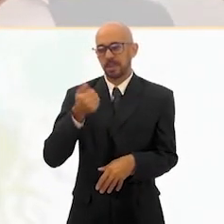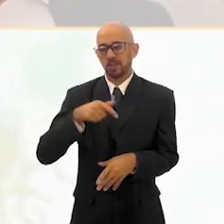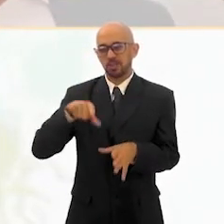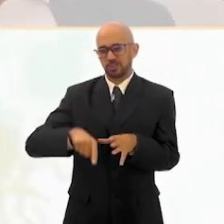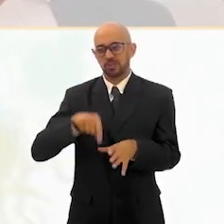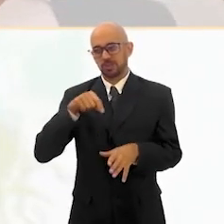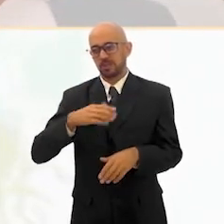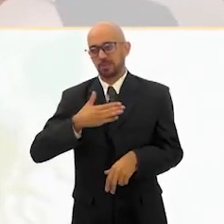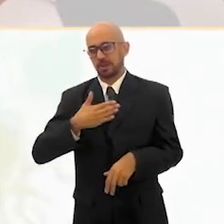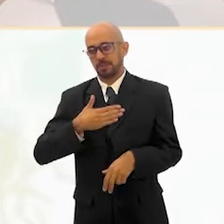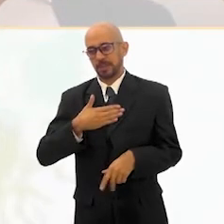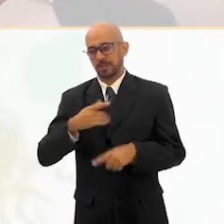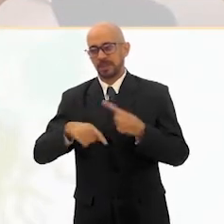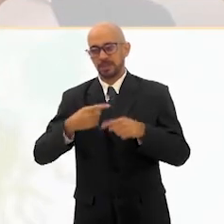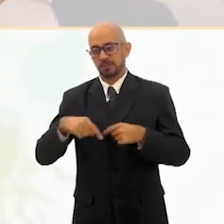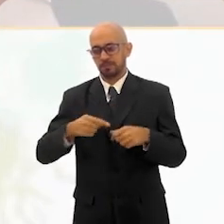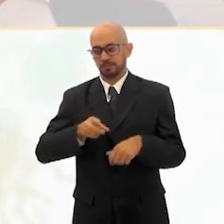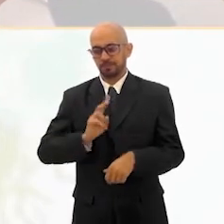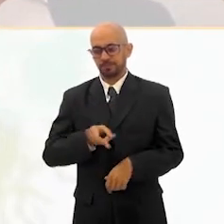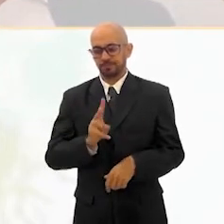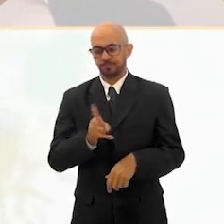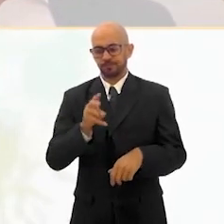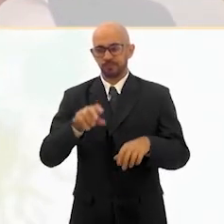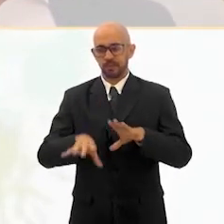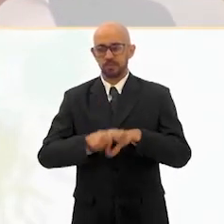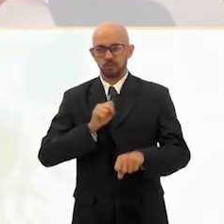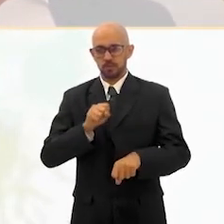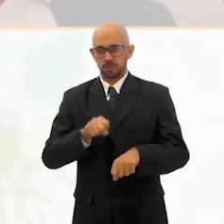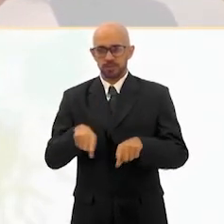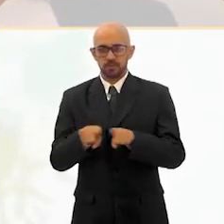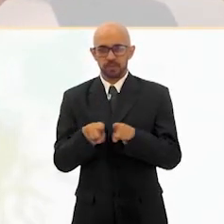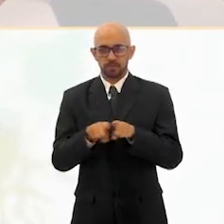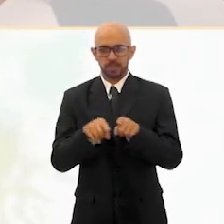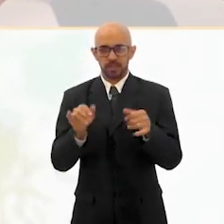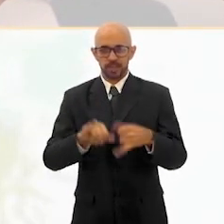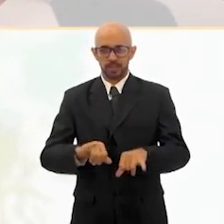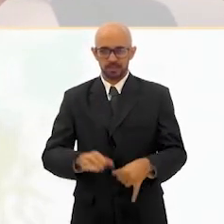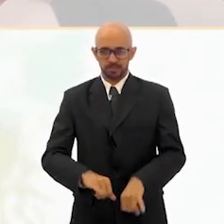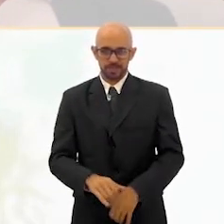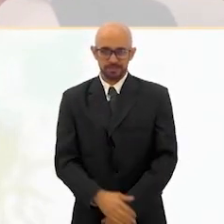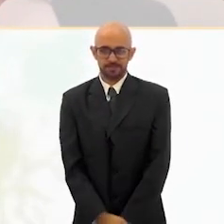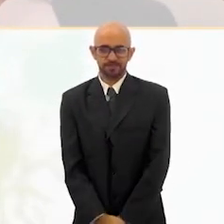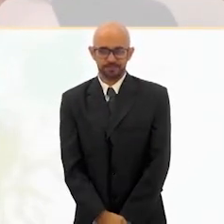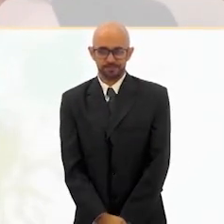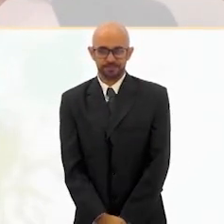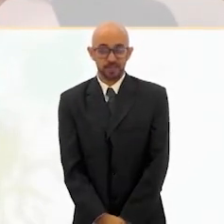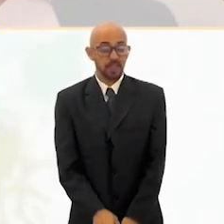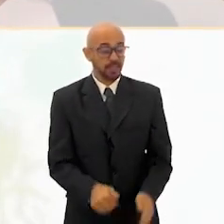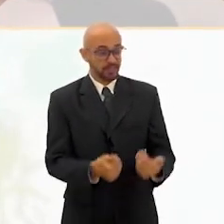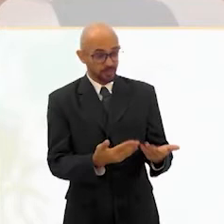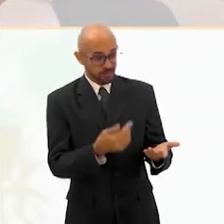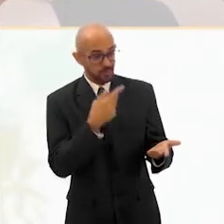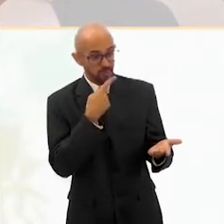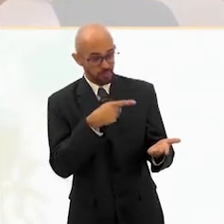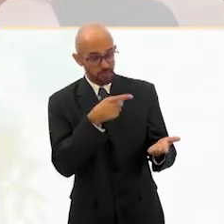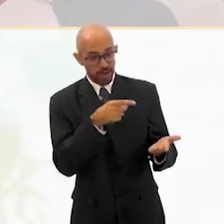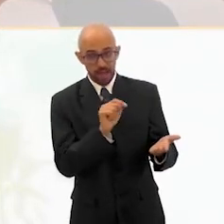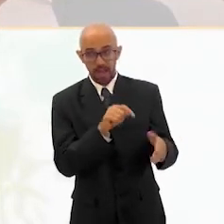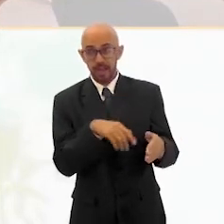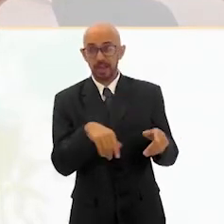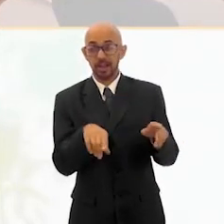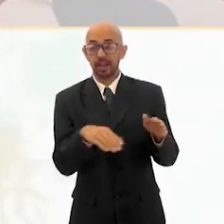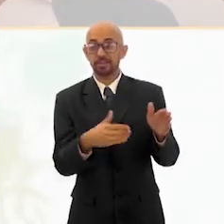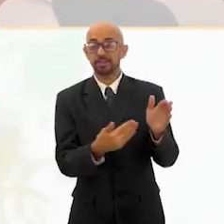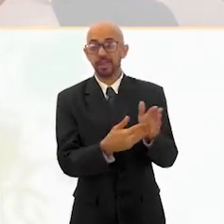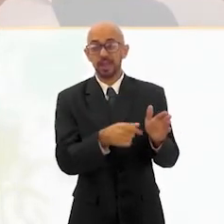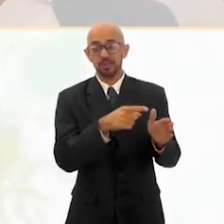melhor para fazer. E aí depois segui toda a minha formação na área da Química, né? A gente vai Mas falar disso daqui a pouco, até a sua chegada a